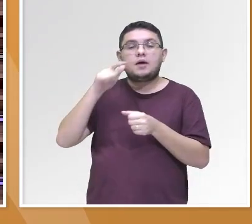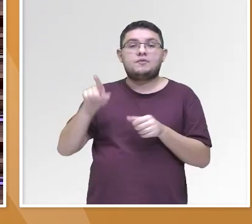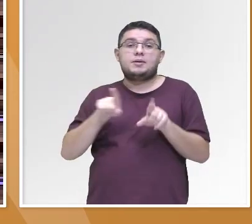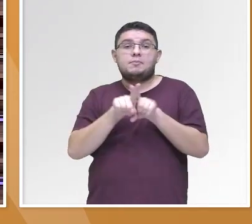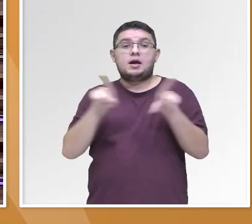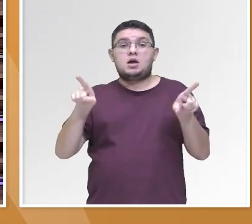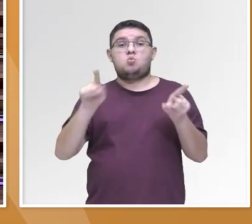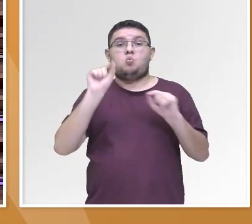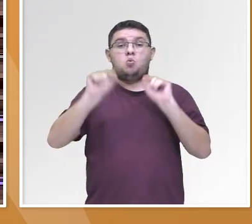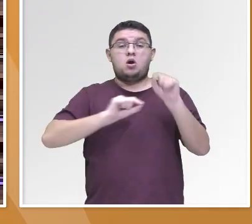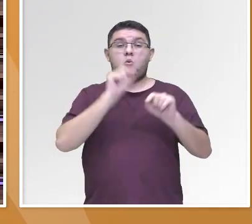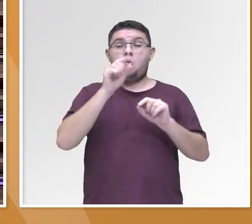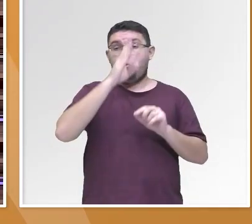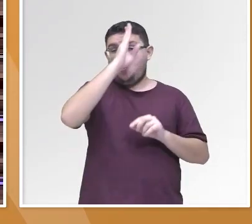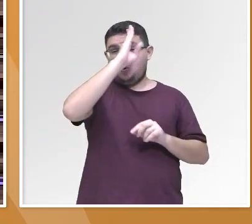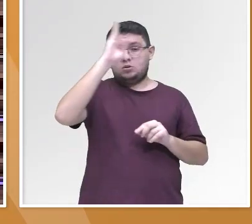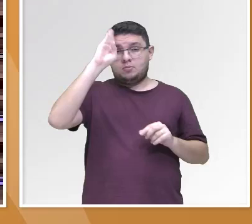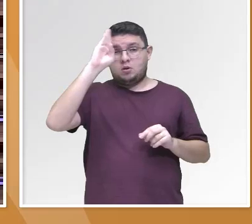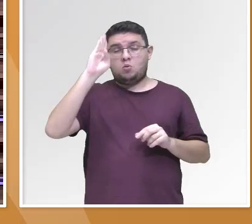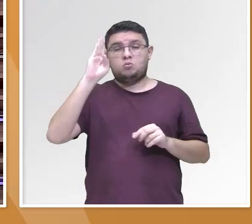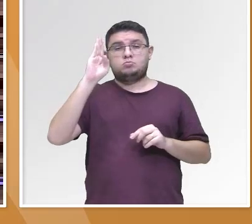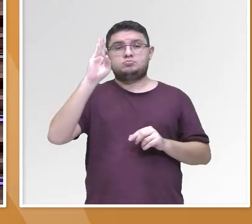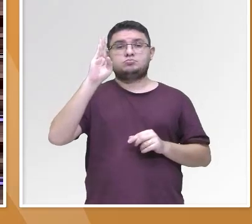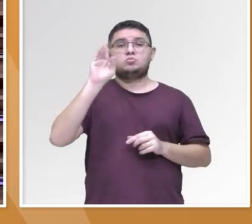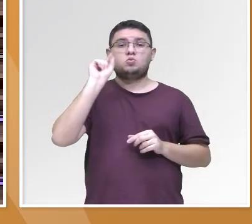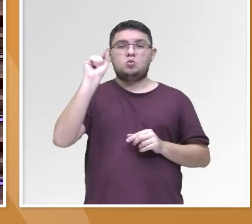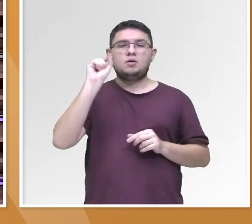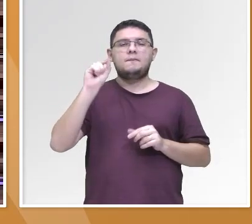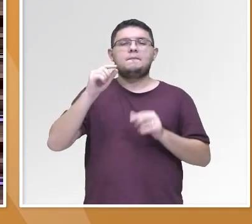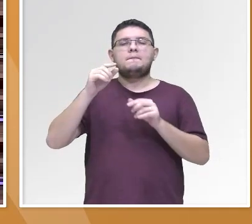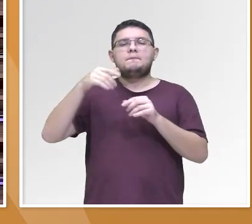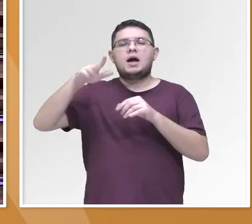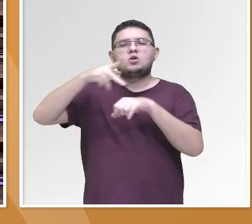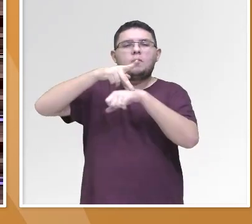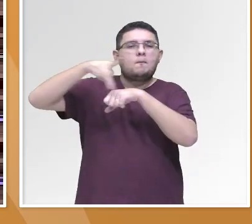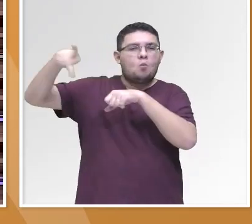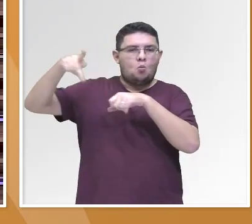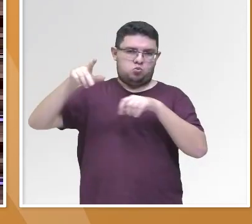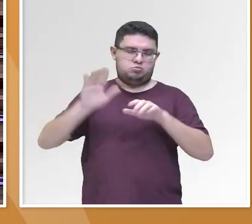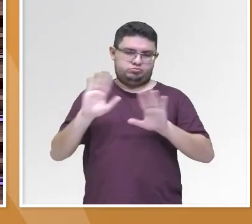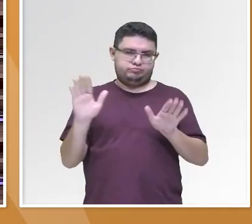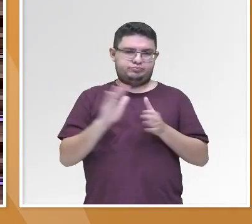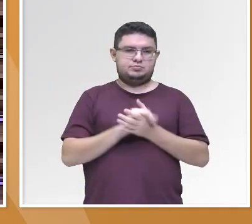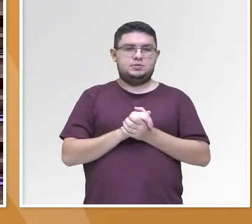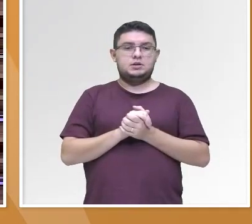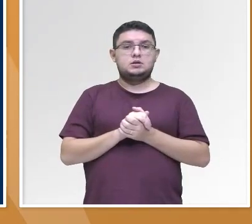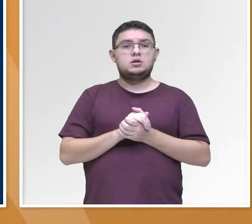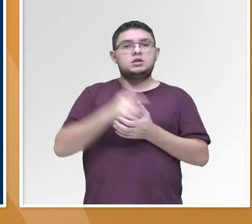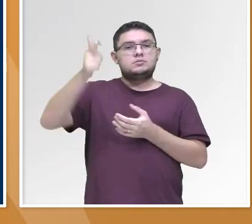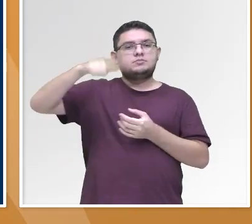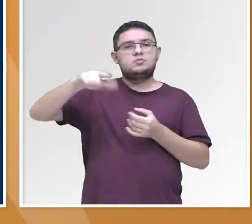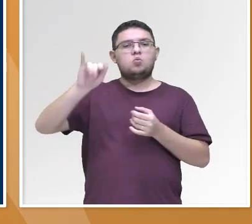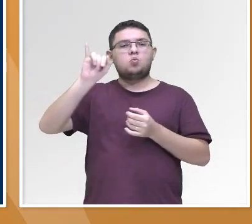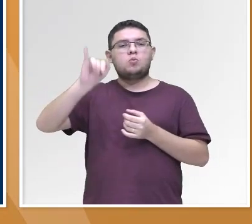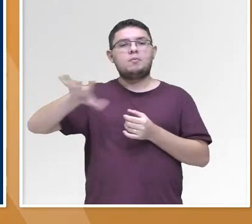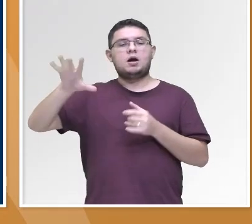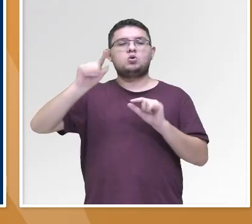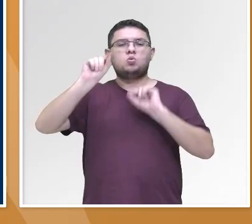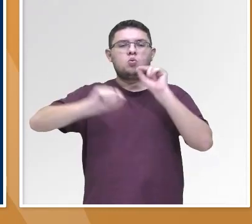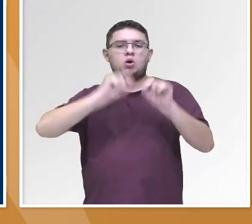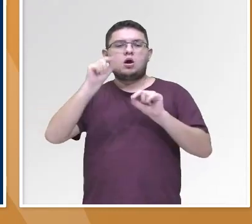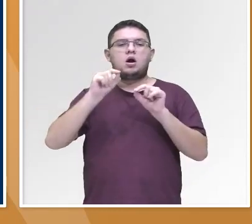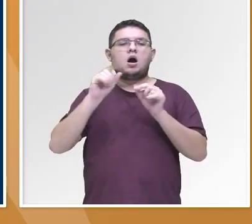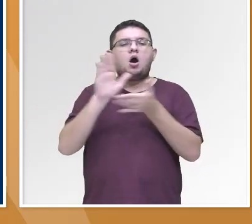digamos assim, mais pura quanto a essa questão. Mas eu quero mostrar para vocês a nossa próxima imagem, que mostra aí alguns